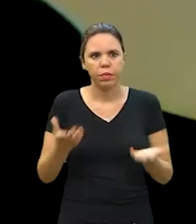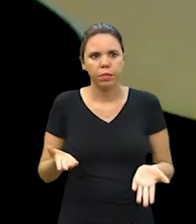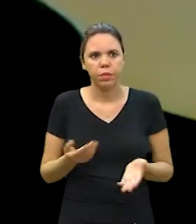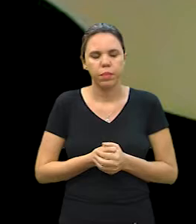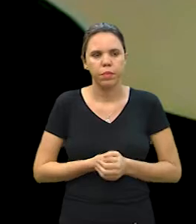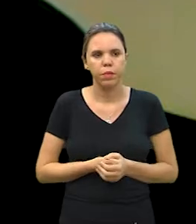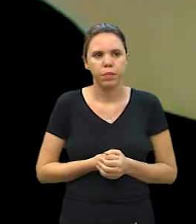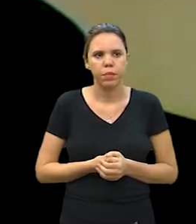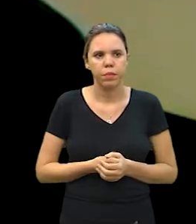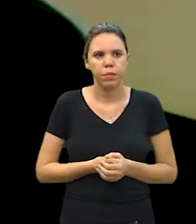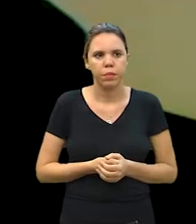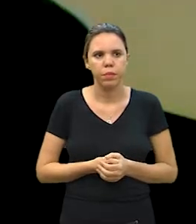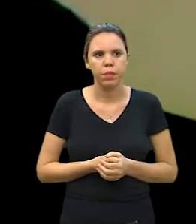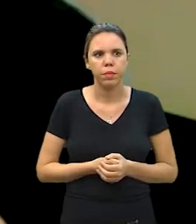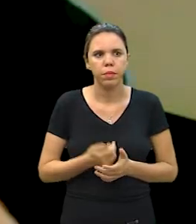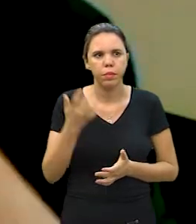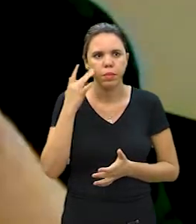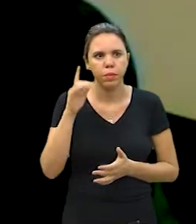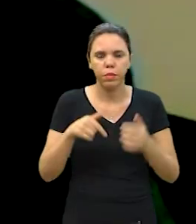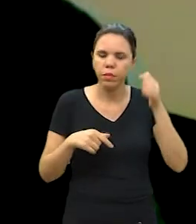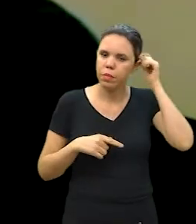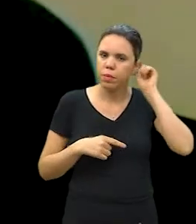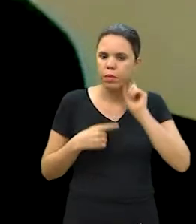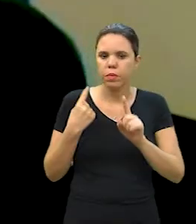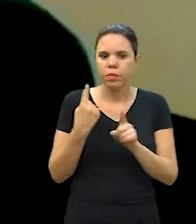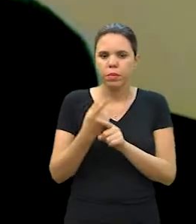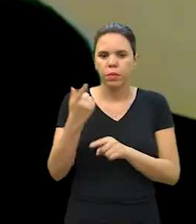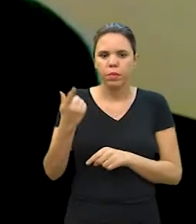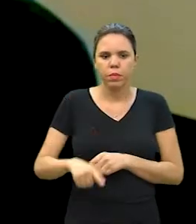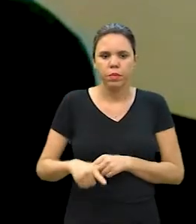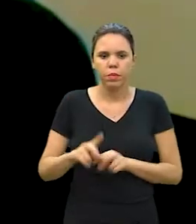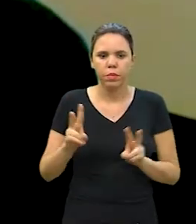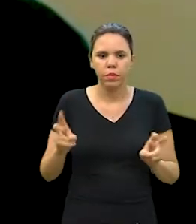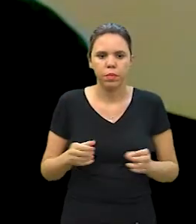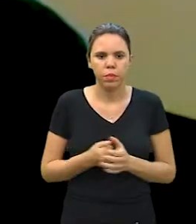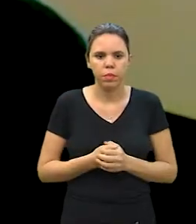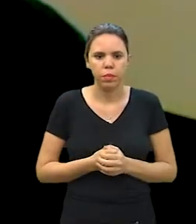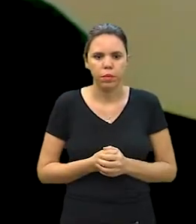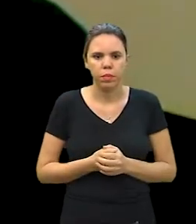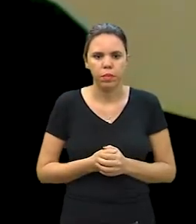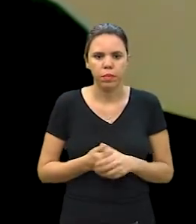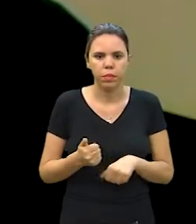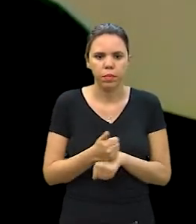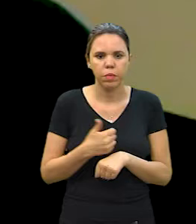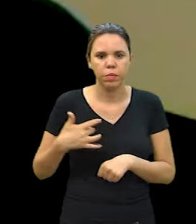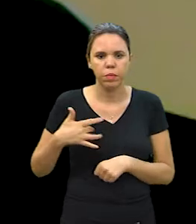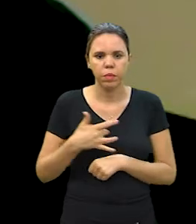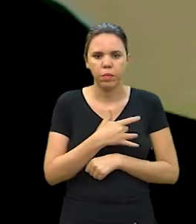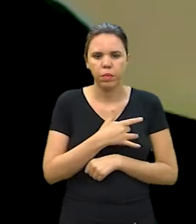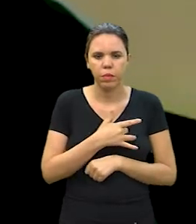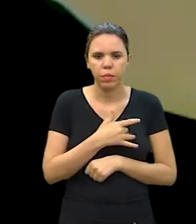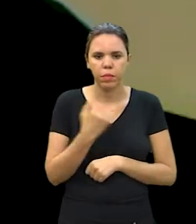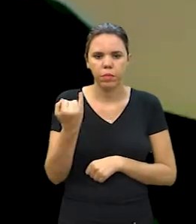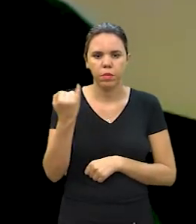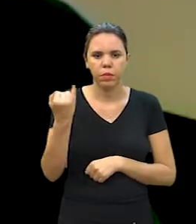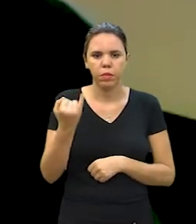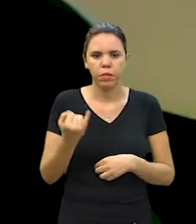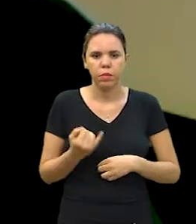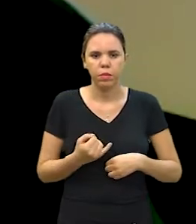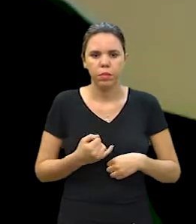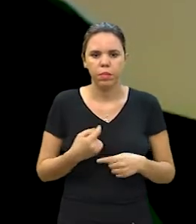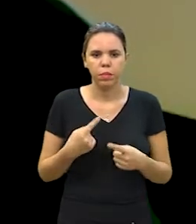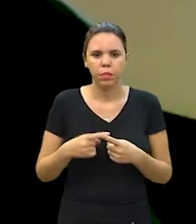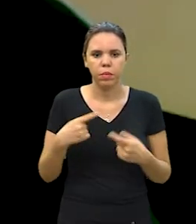atendimento, Gabriel, e acho que daí é que a gente se encontra de novo com a questão das agentes comunitárias de saúde, que são muito